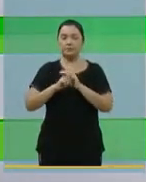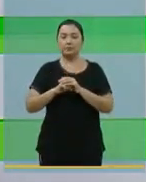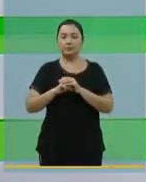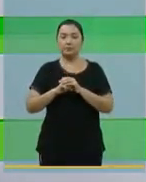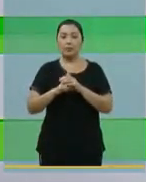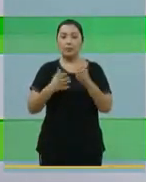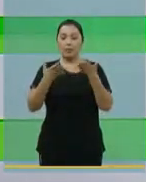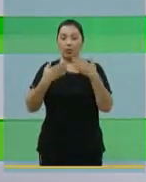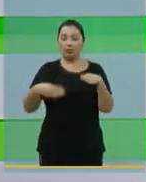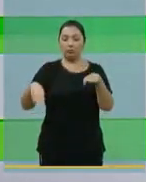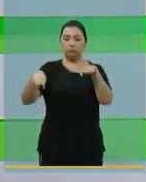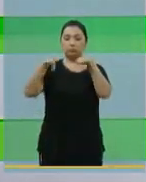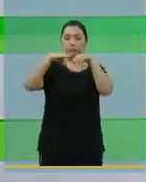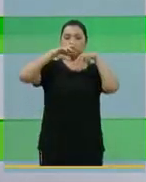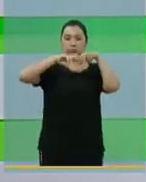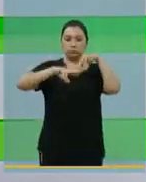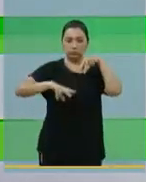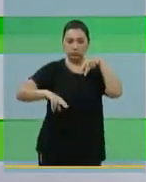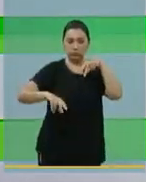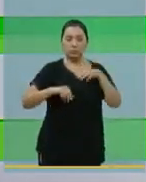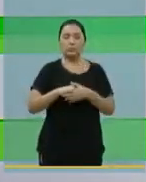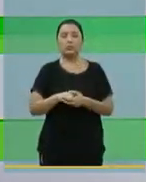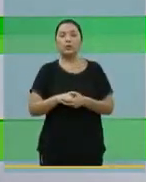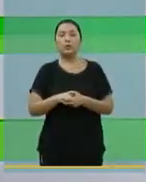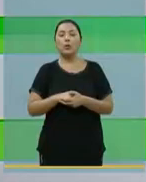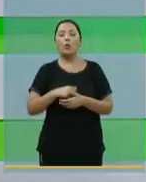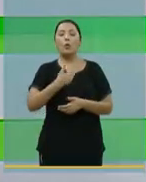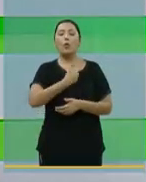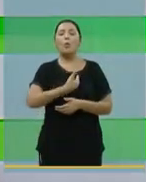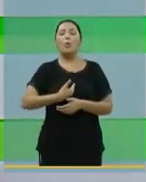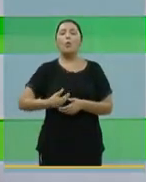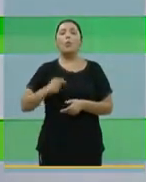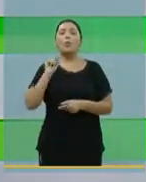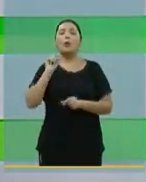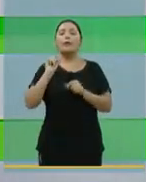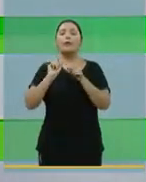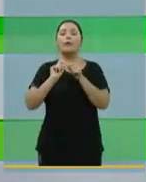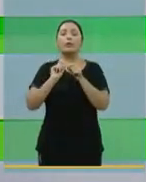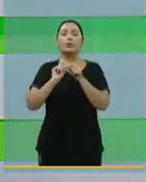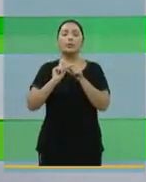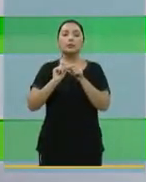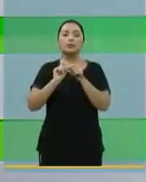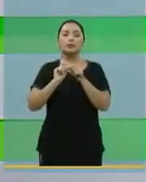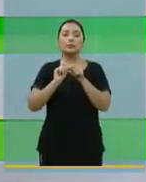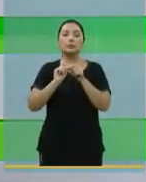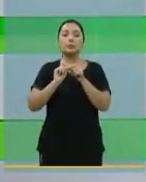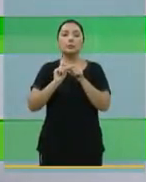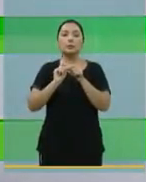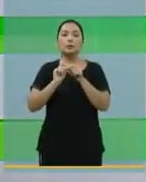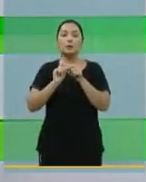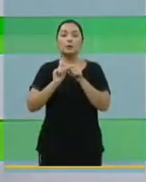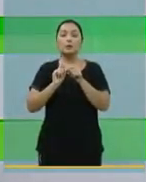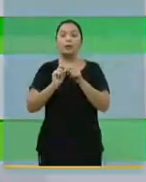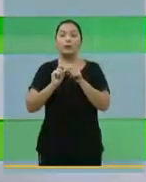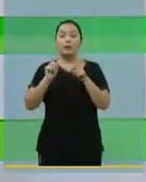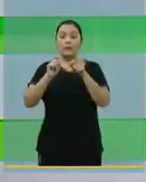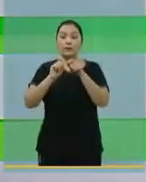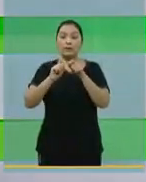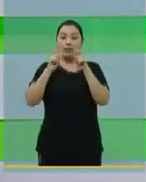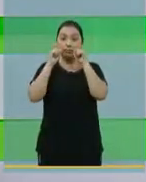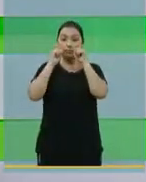a igualdade o que o governo pode fazer é monitorar a legislação vigente para